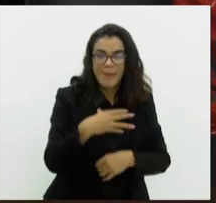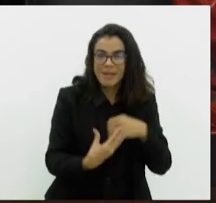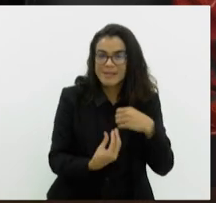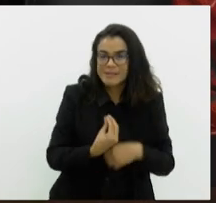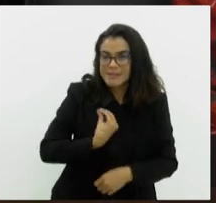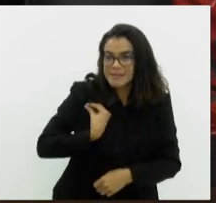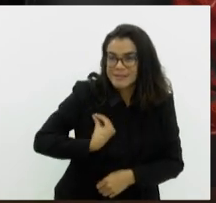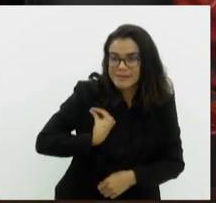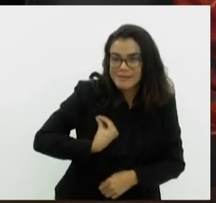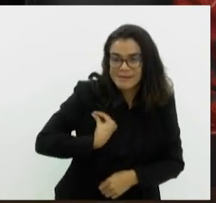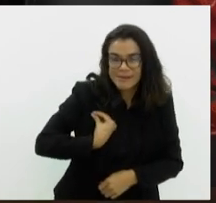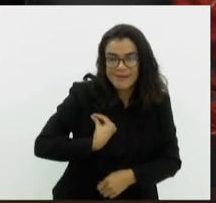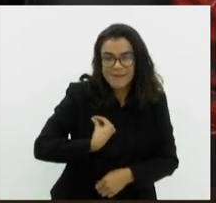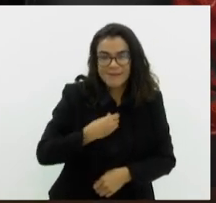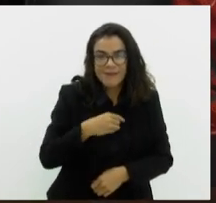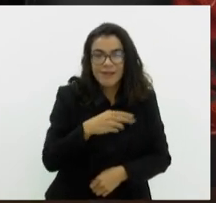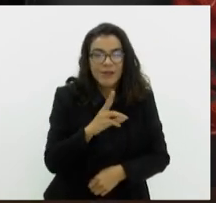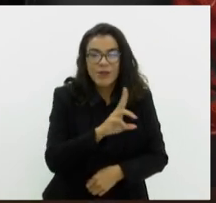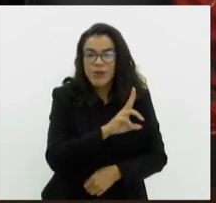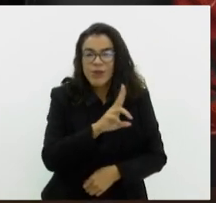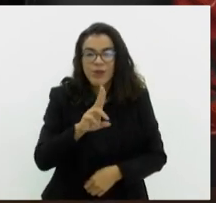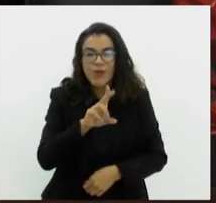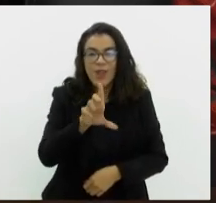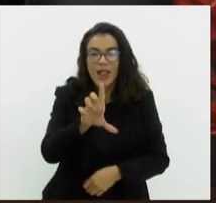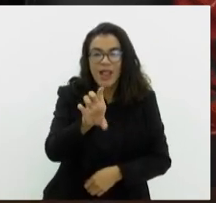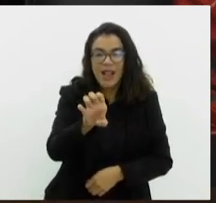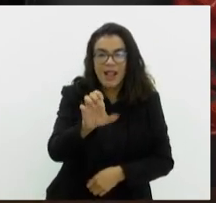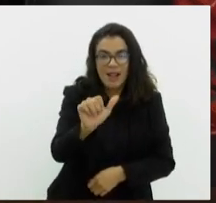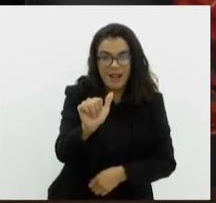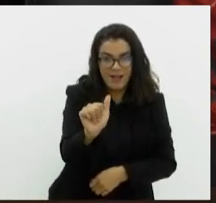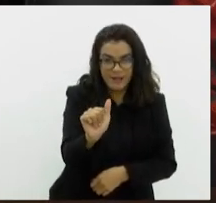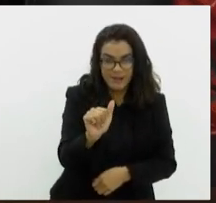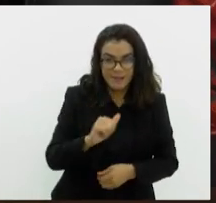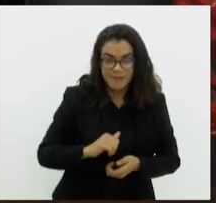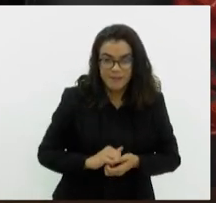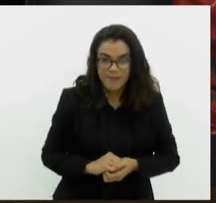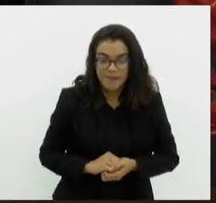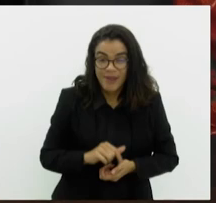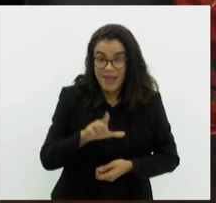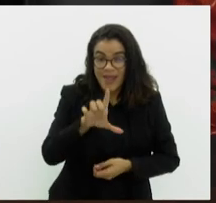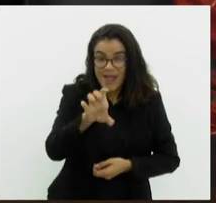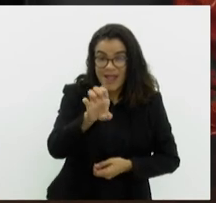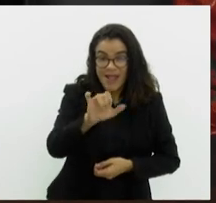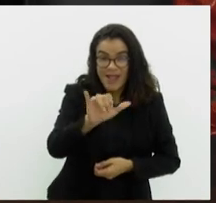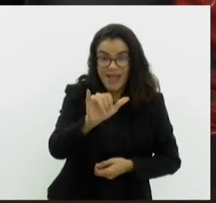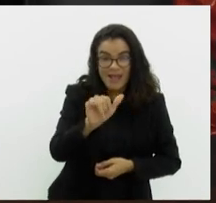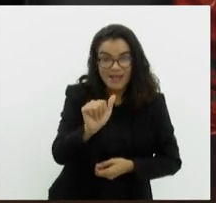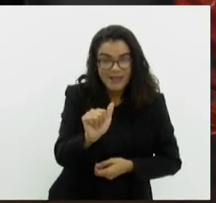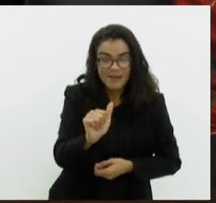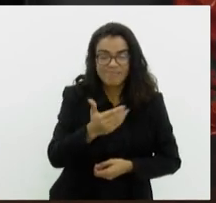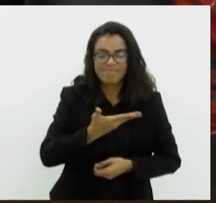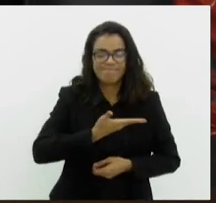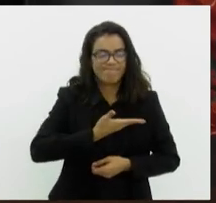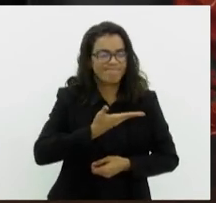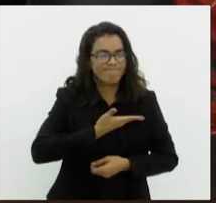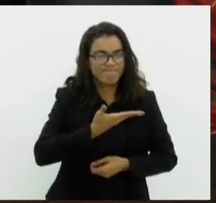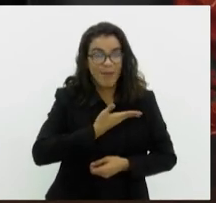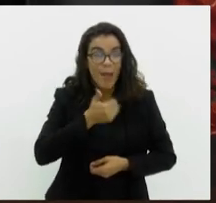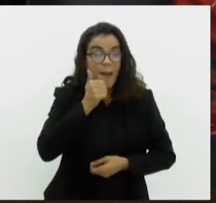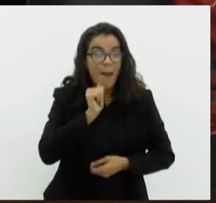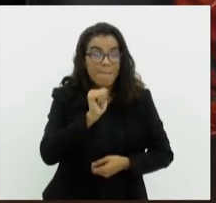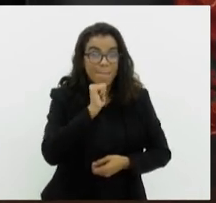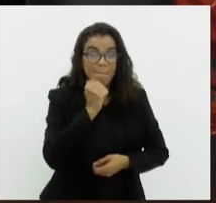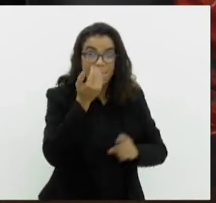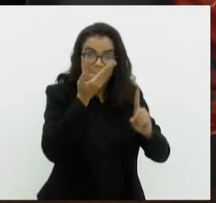Helena chamava-se Leia. A Leia, minha amiga querida, mãe